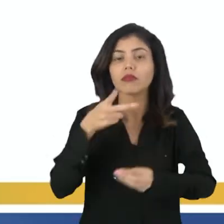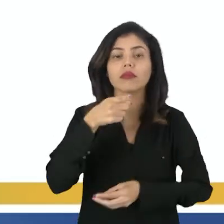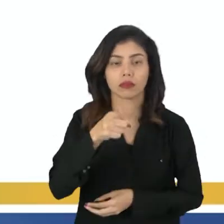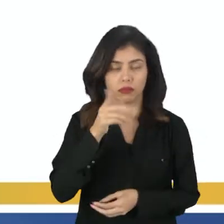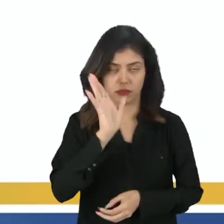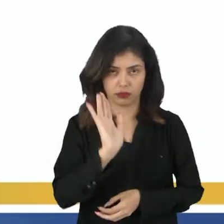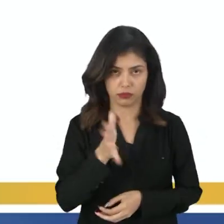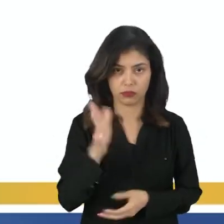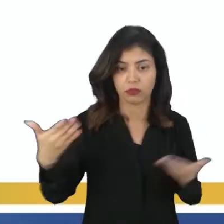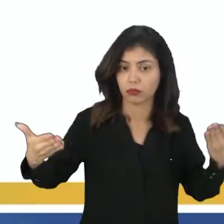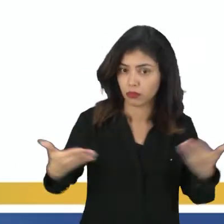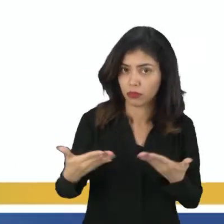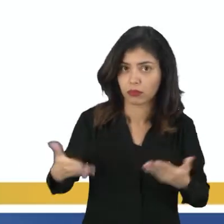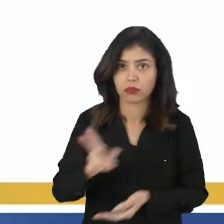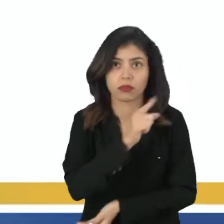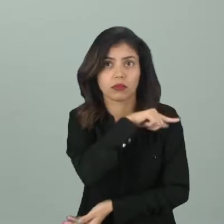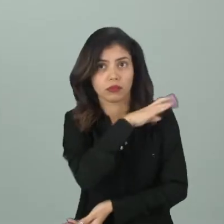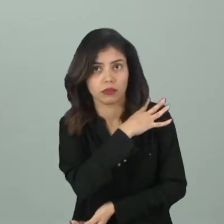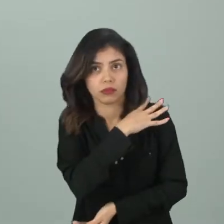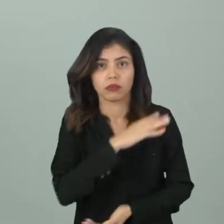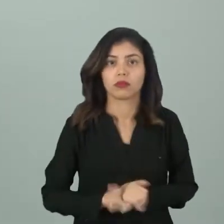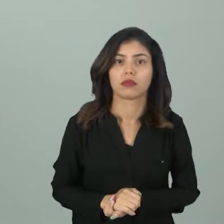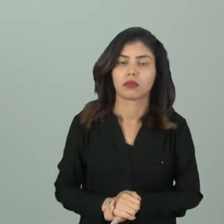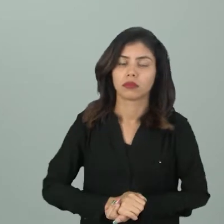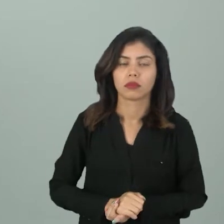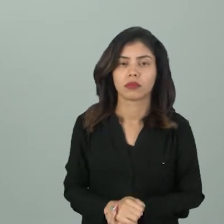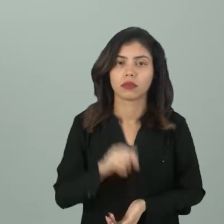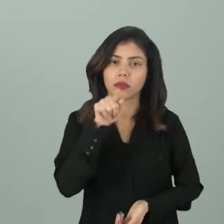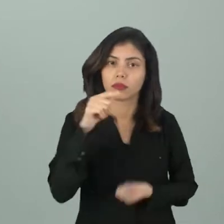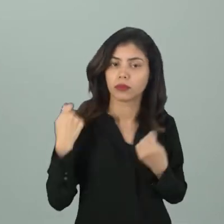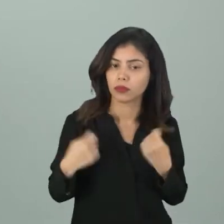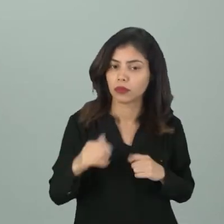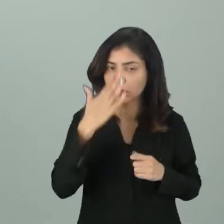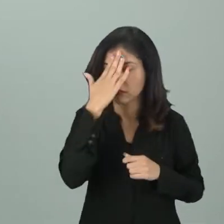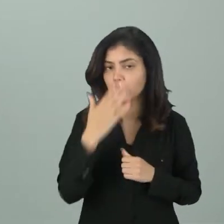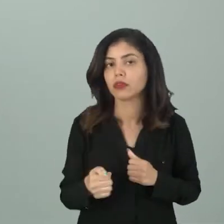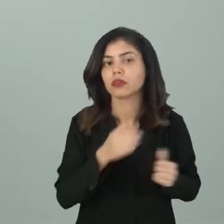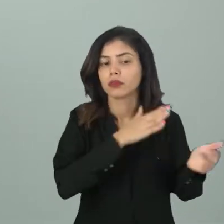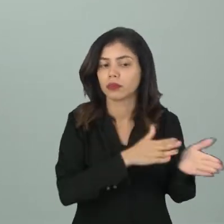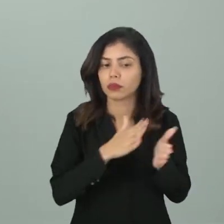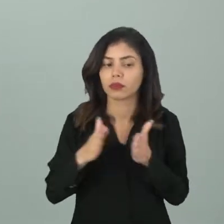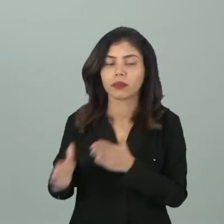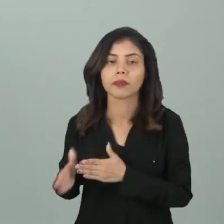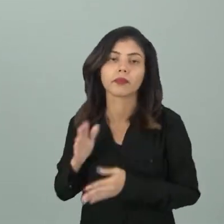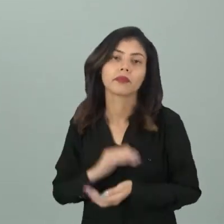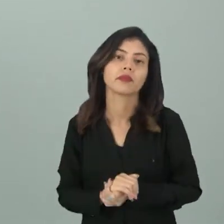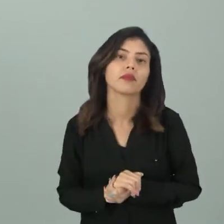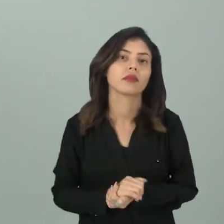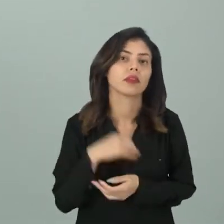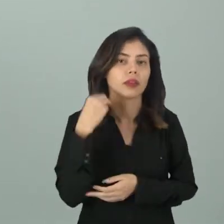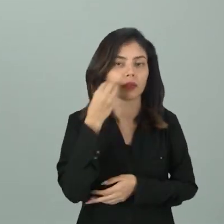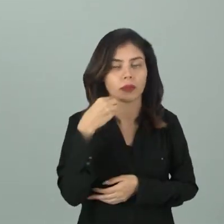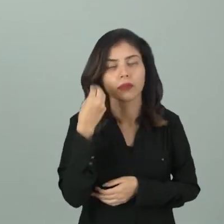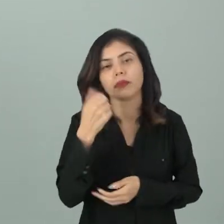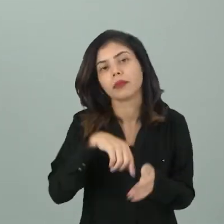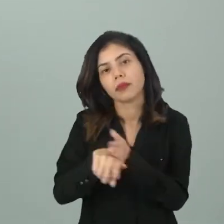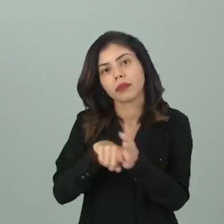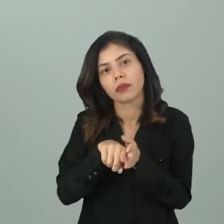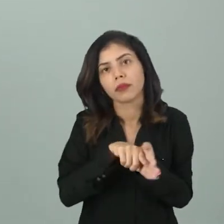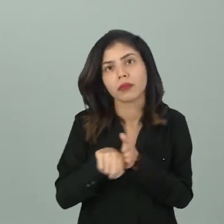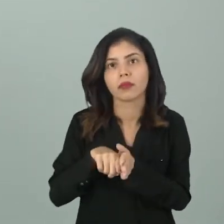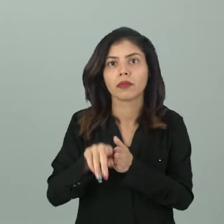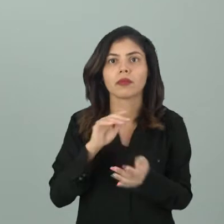já está hoje no ensino médio, vocês devem já ter passado por experiências de